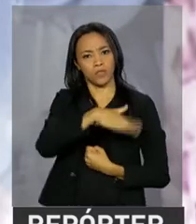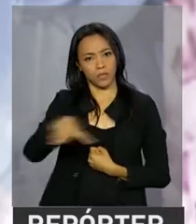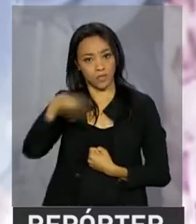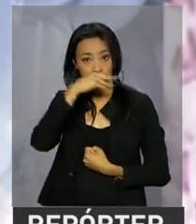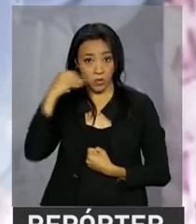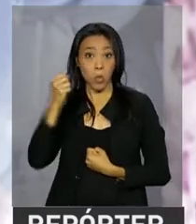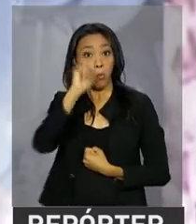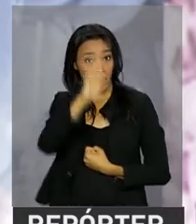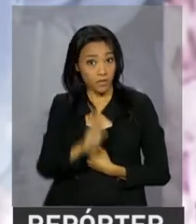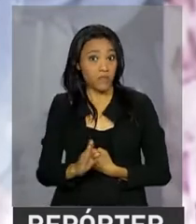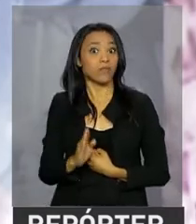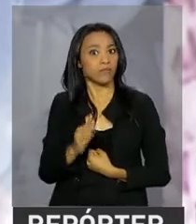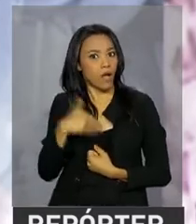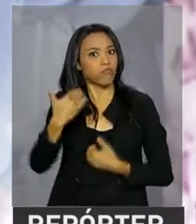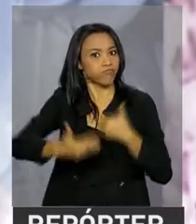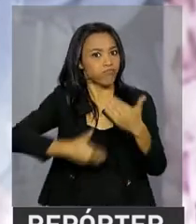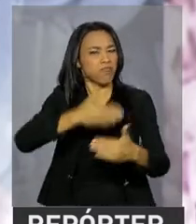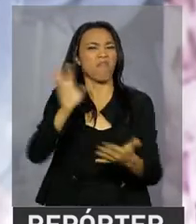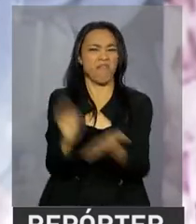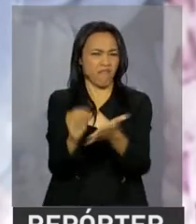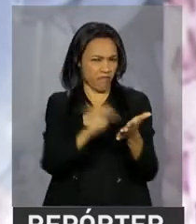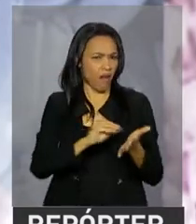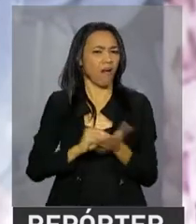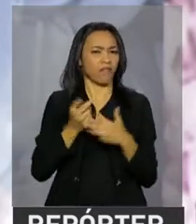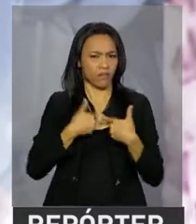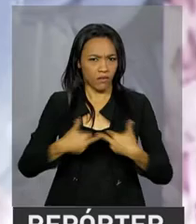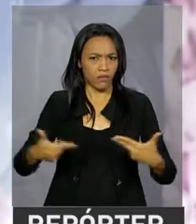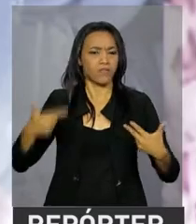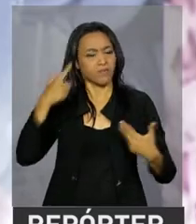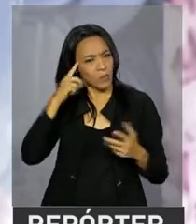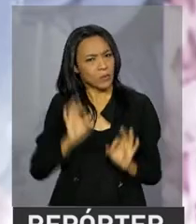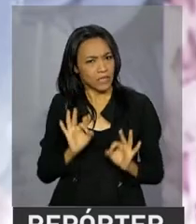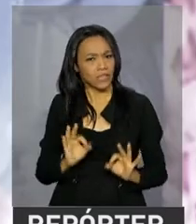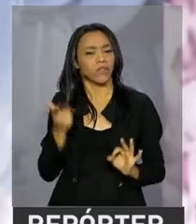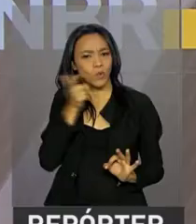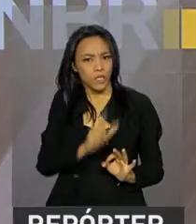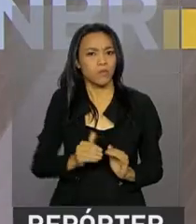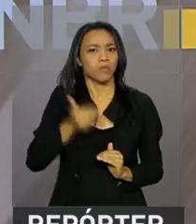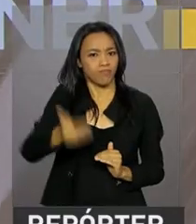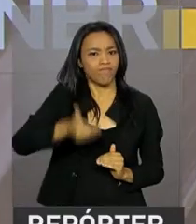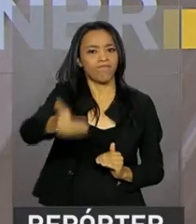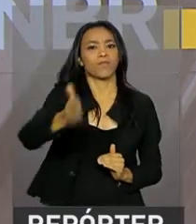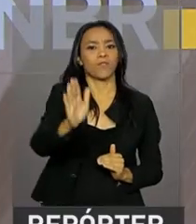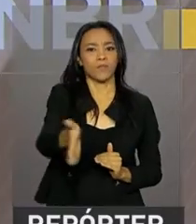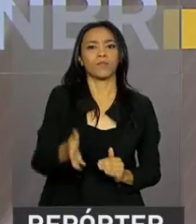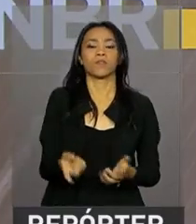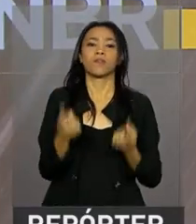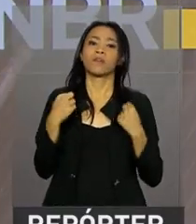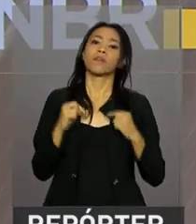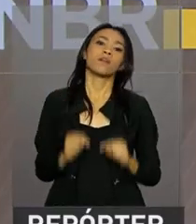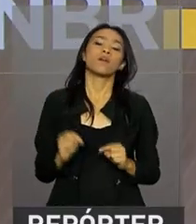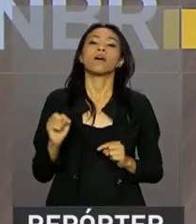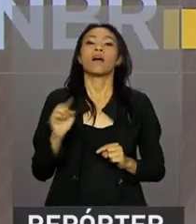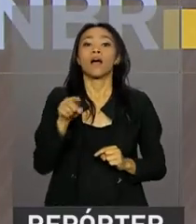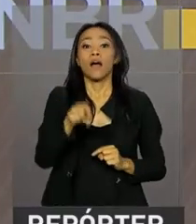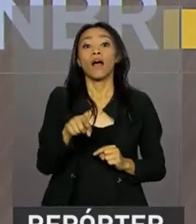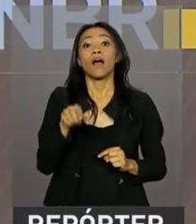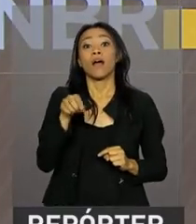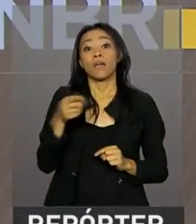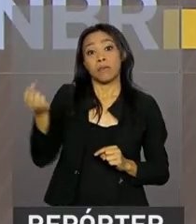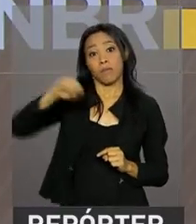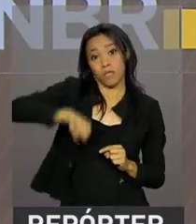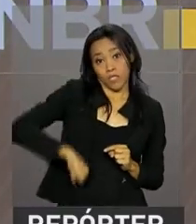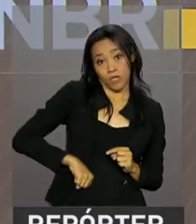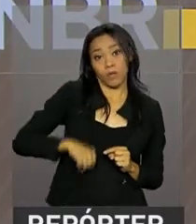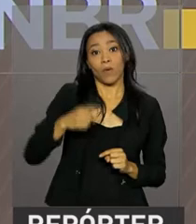a gente ainda tem muita coisa para fazer mas com certeza estamos avançado a primeira dama embaixadora do